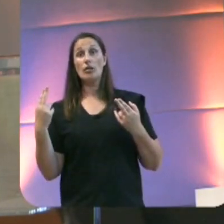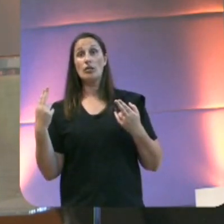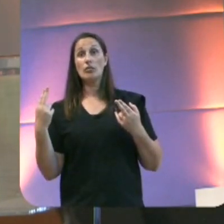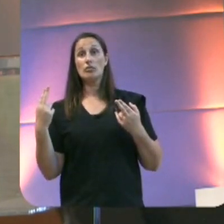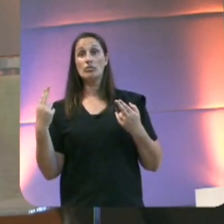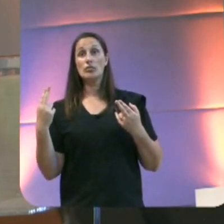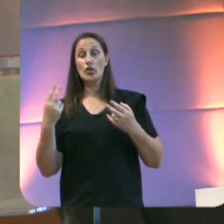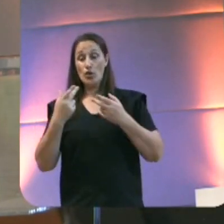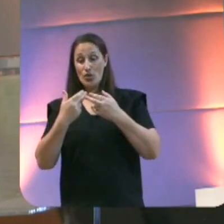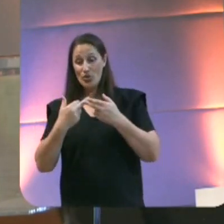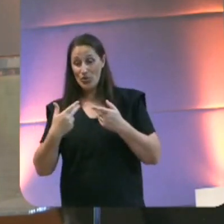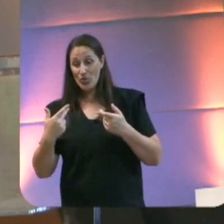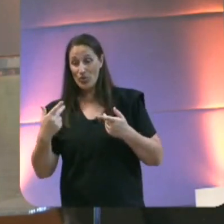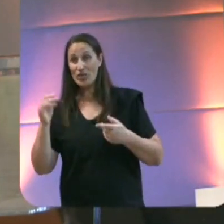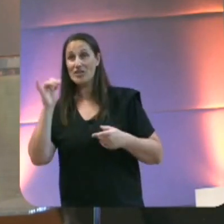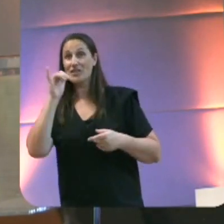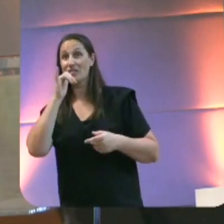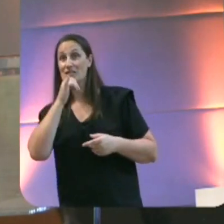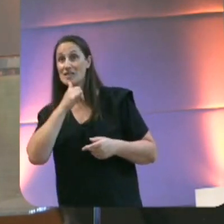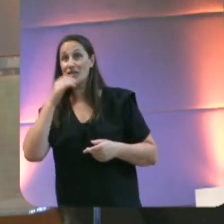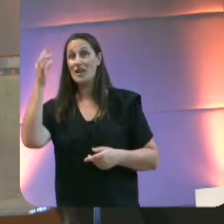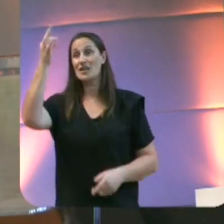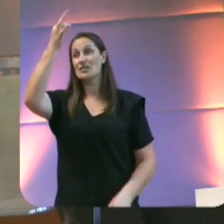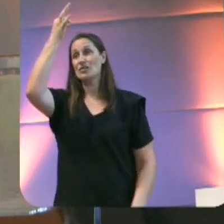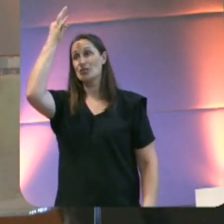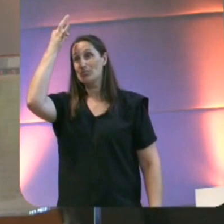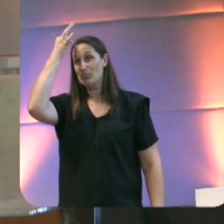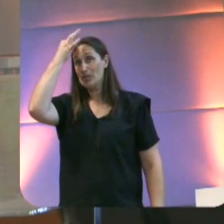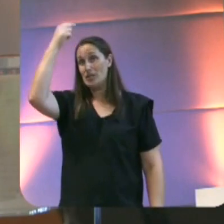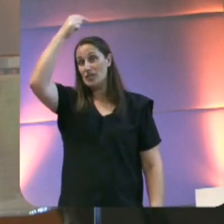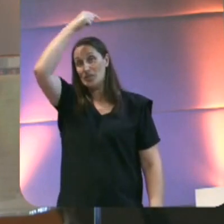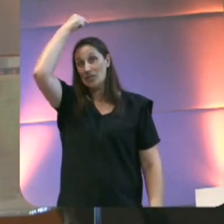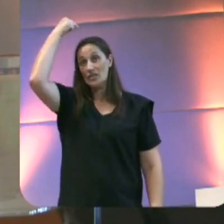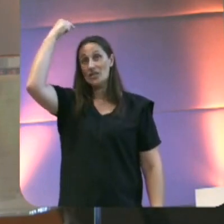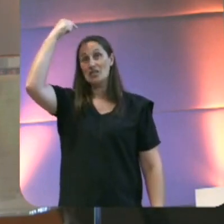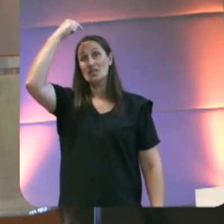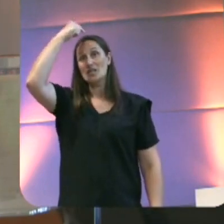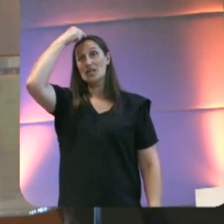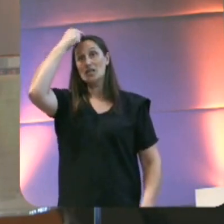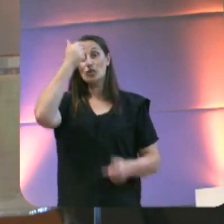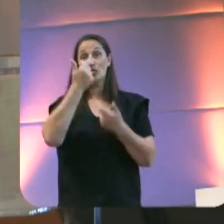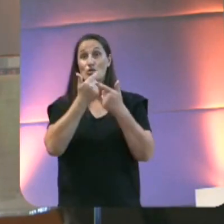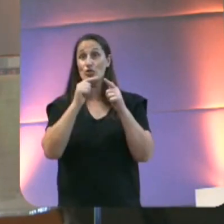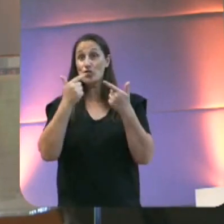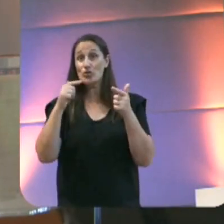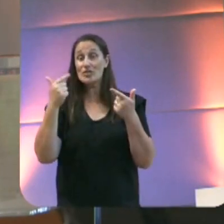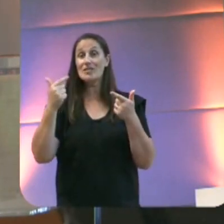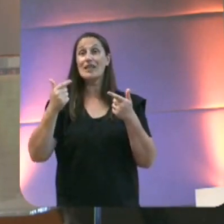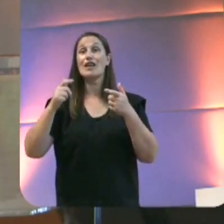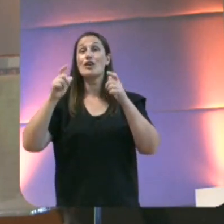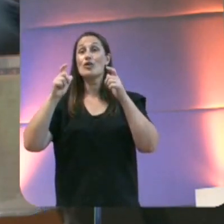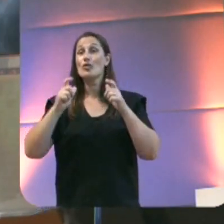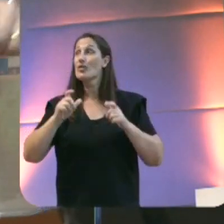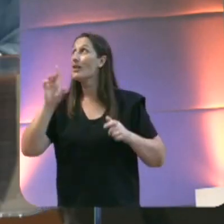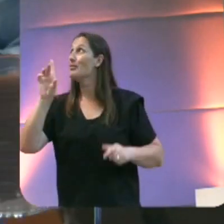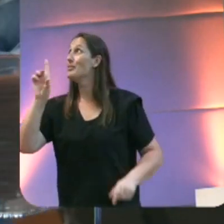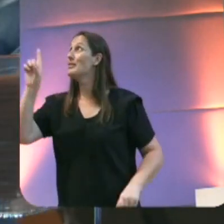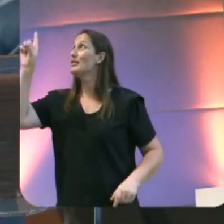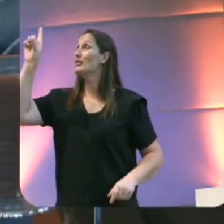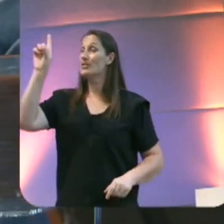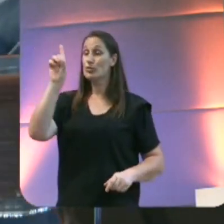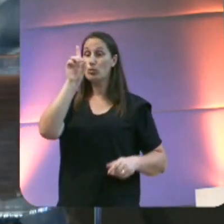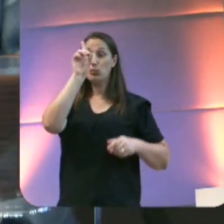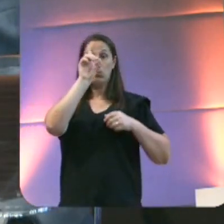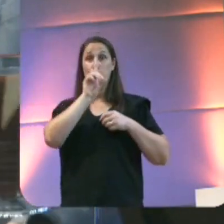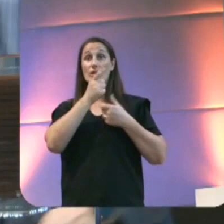que entristecem o Espírito Santo, e não tem lugar para o óleo de Deus na nossa vida. É disso que Paulo